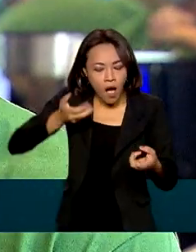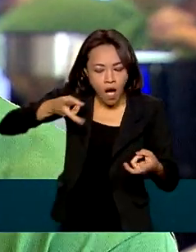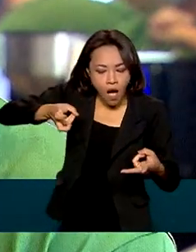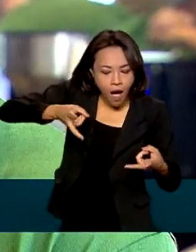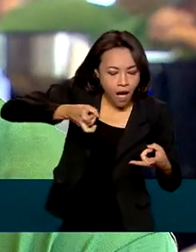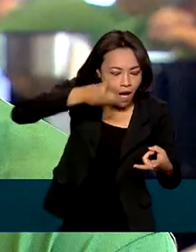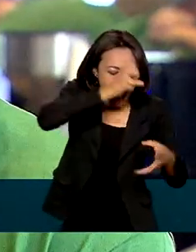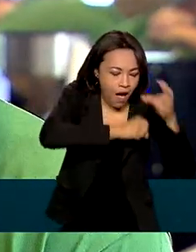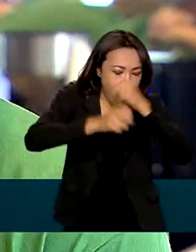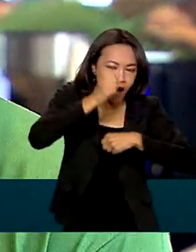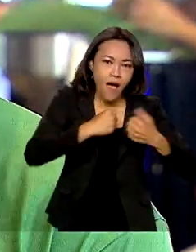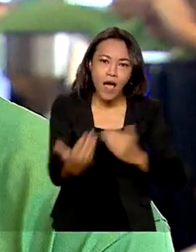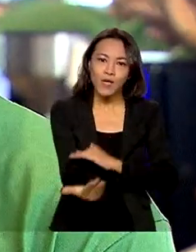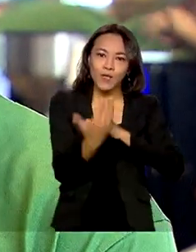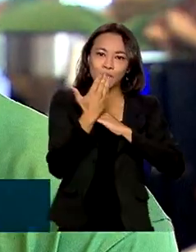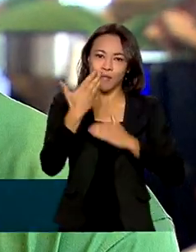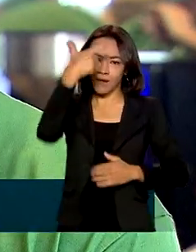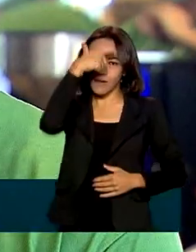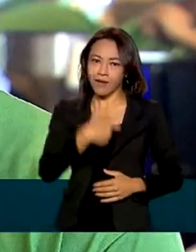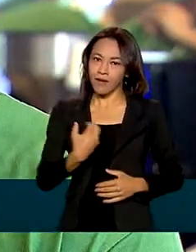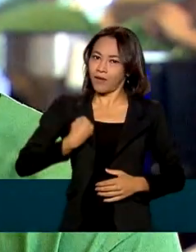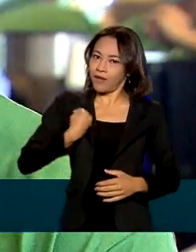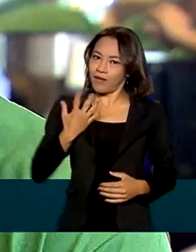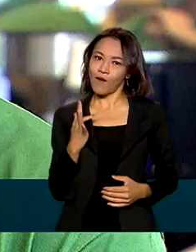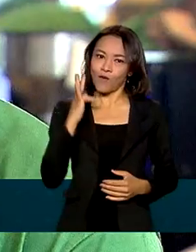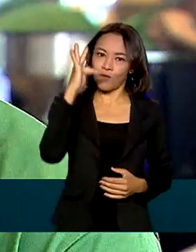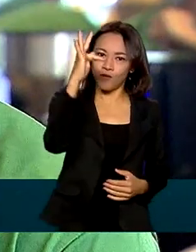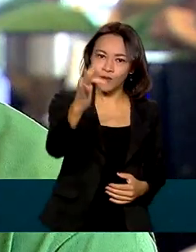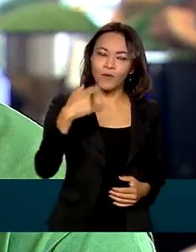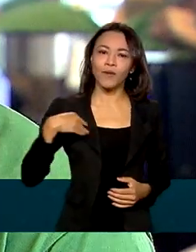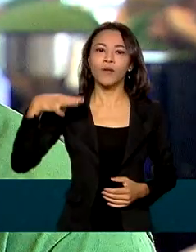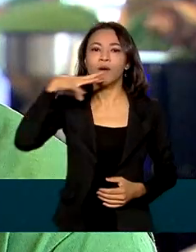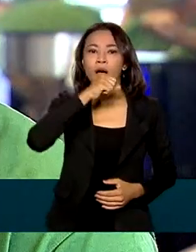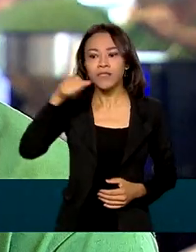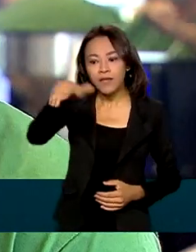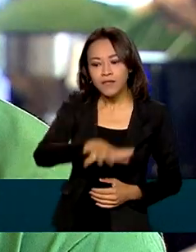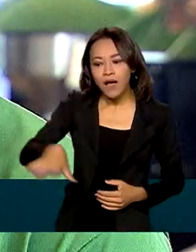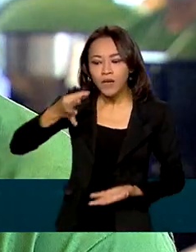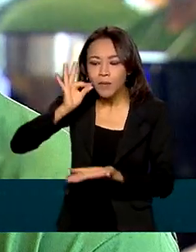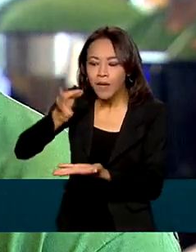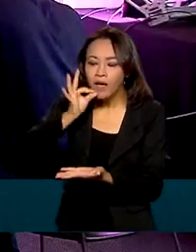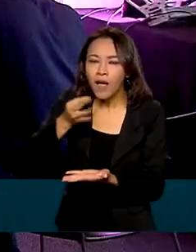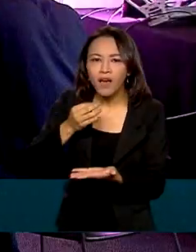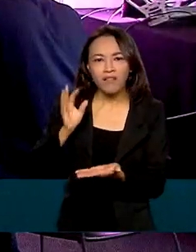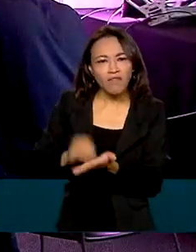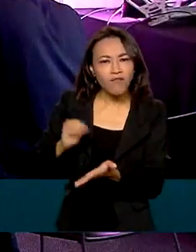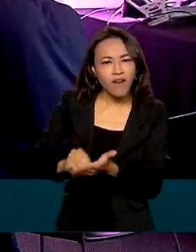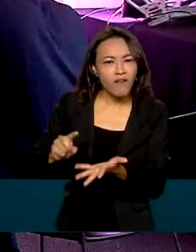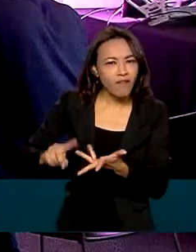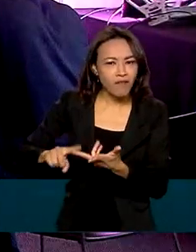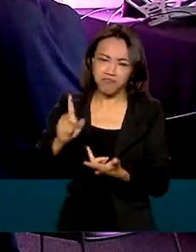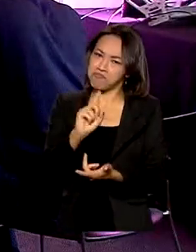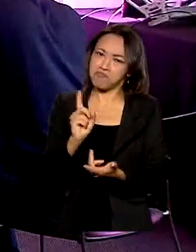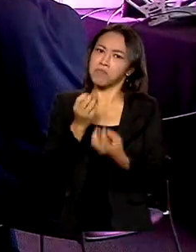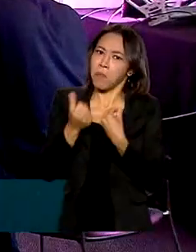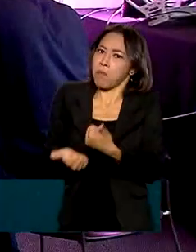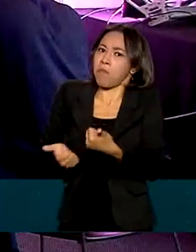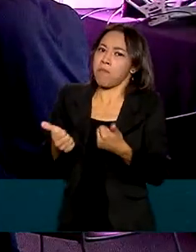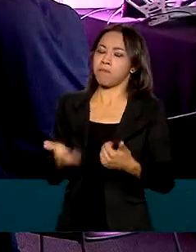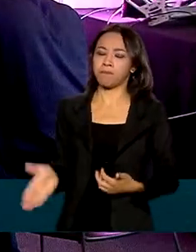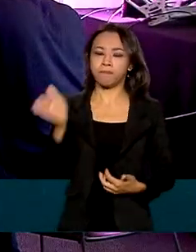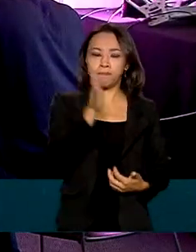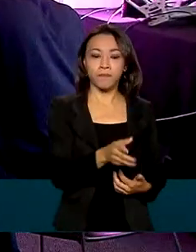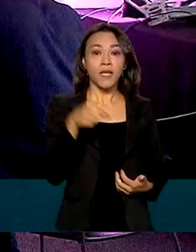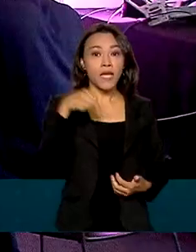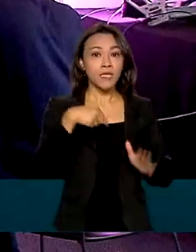agregar muito para o meu futuro também. E eu acho que o mercado do café não está muito carente, não. O programa Novos Caminhos foi